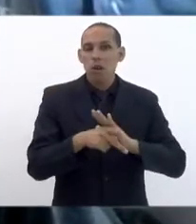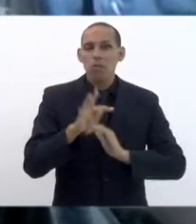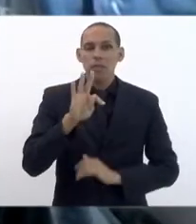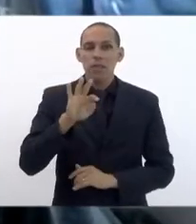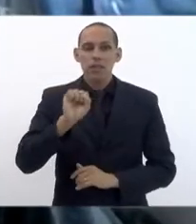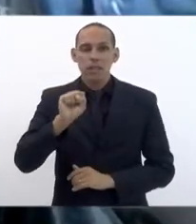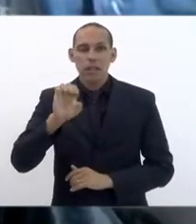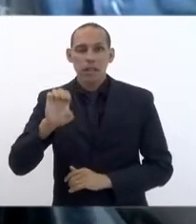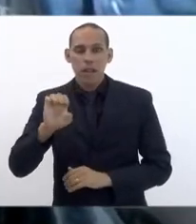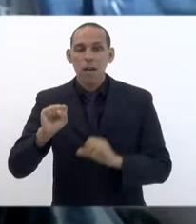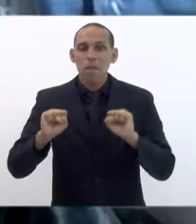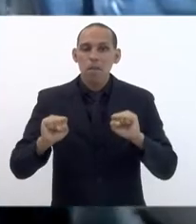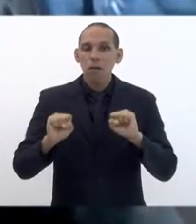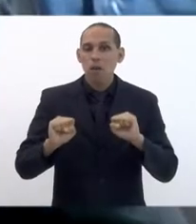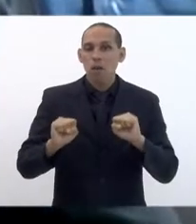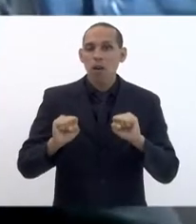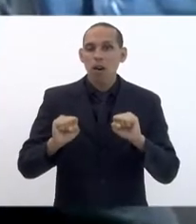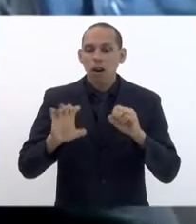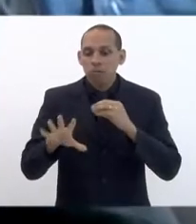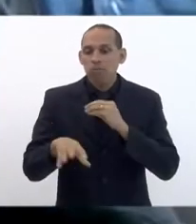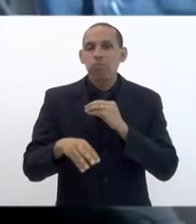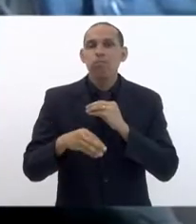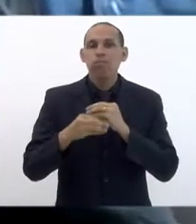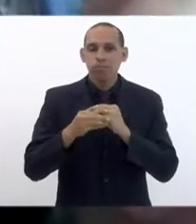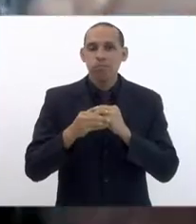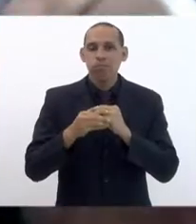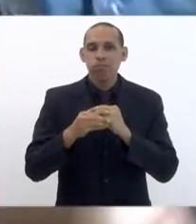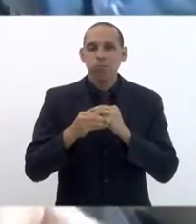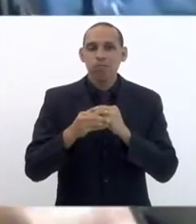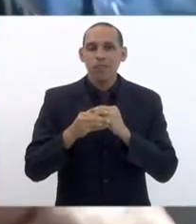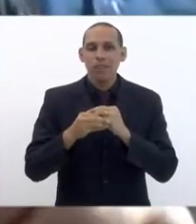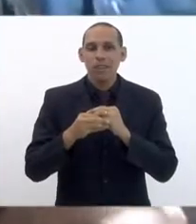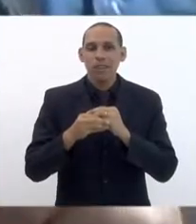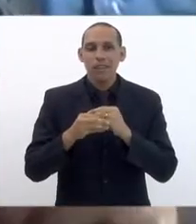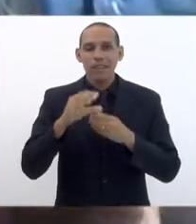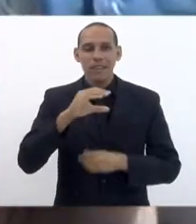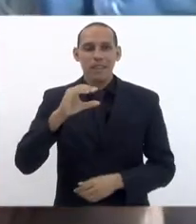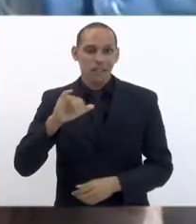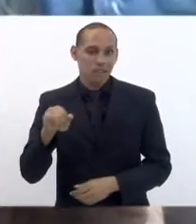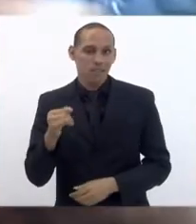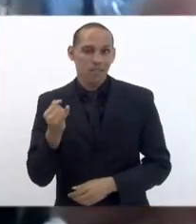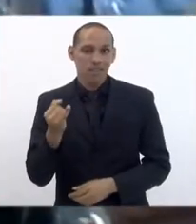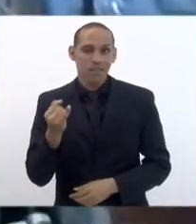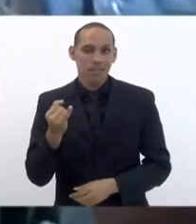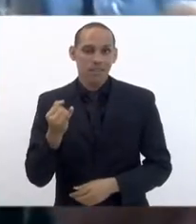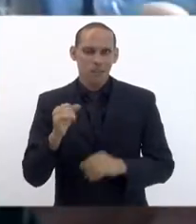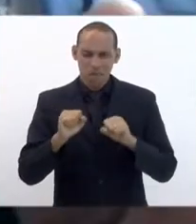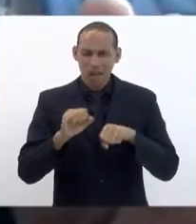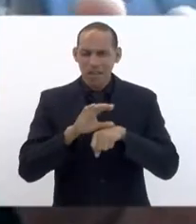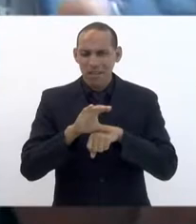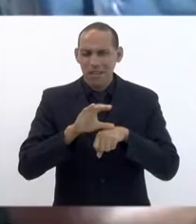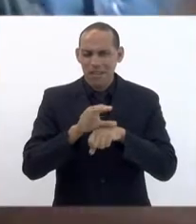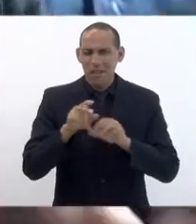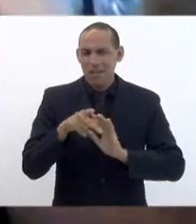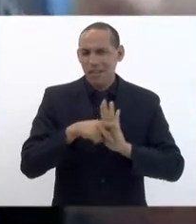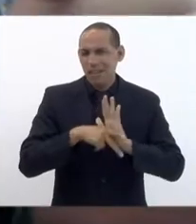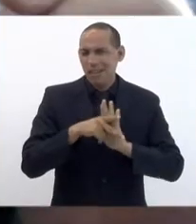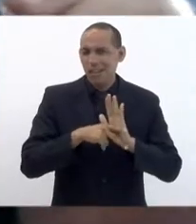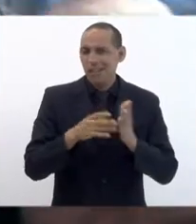da CCJ. Eu queria fazer formalizar essa consulta sobre a constitucionalidade desse projeto.